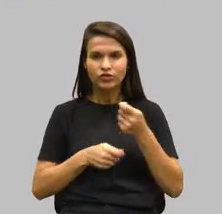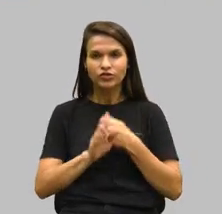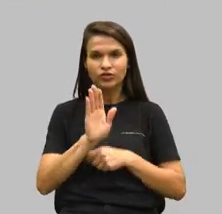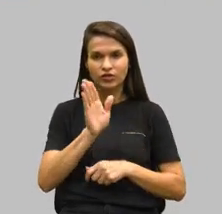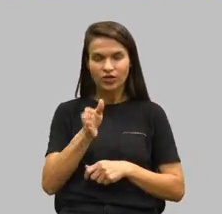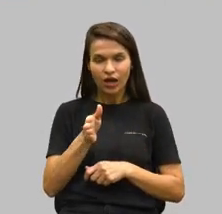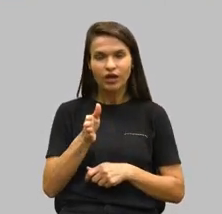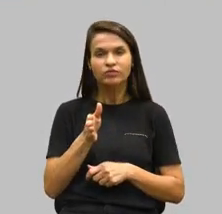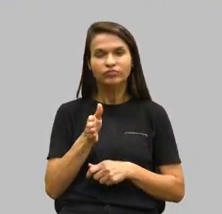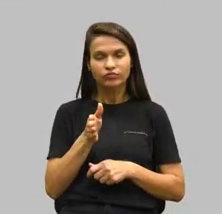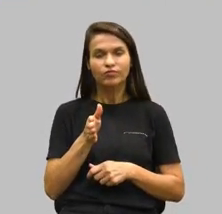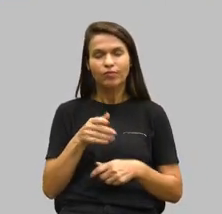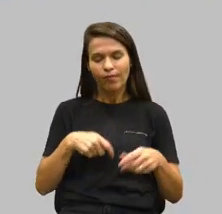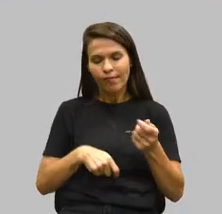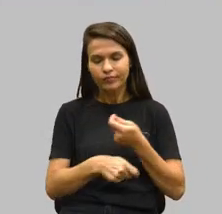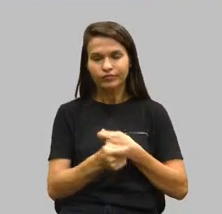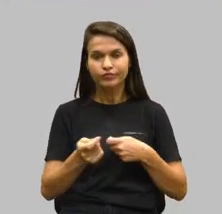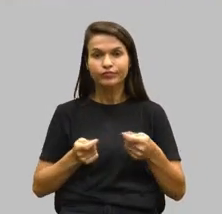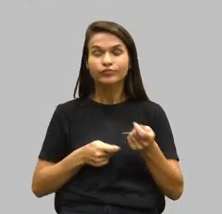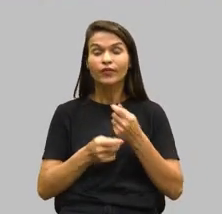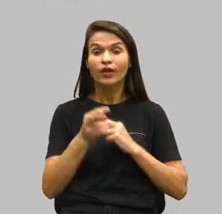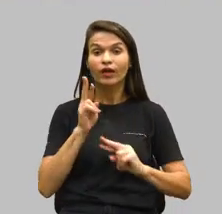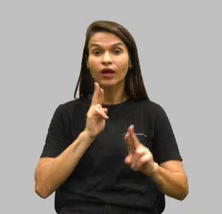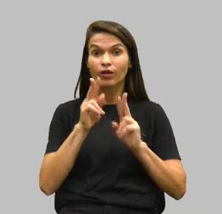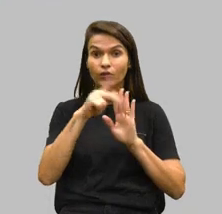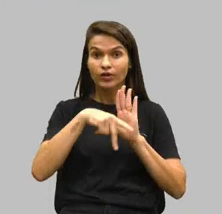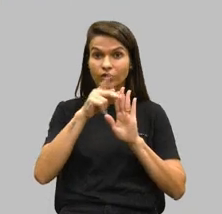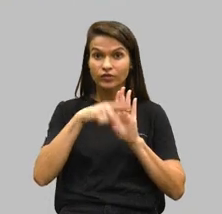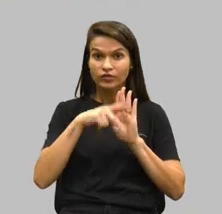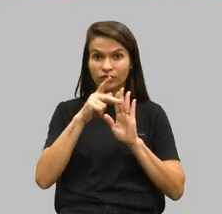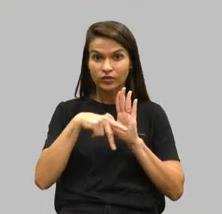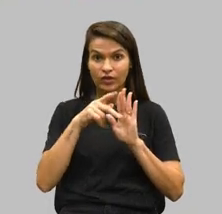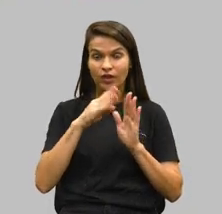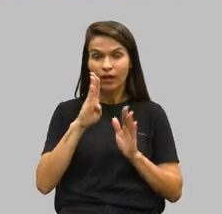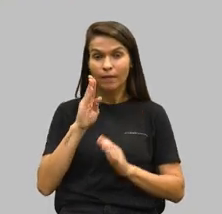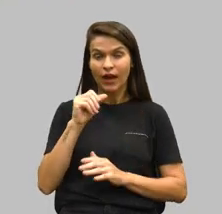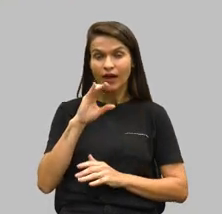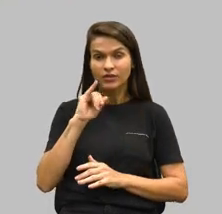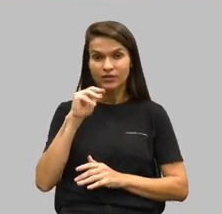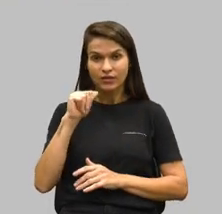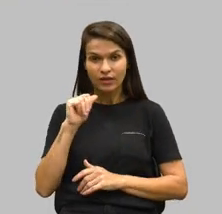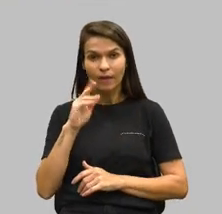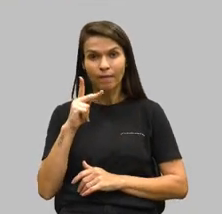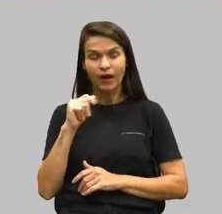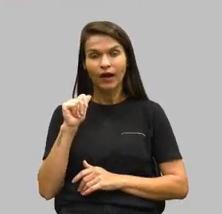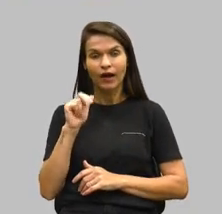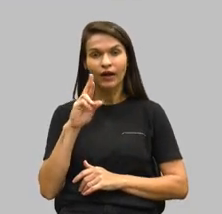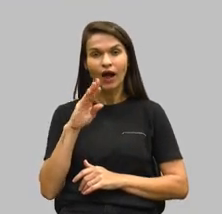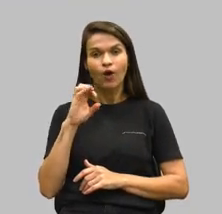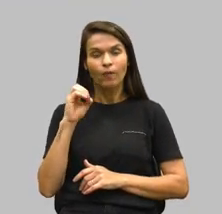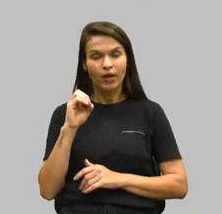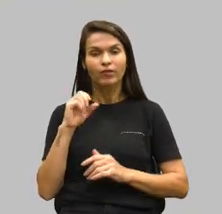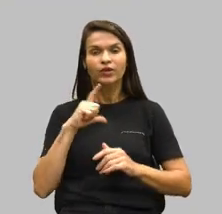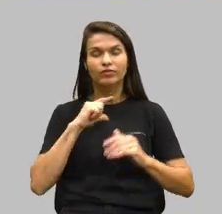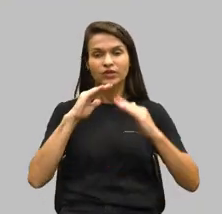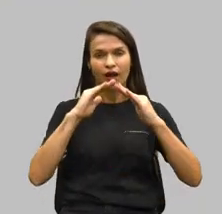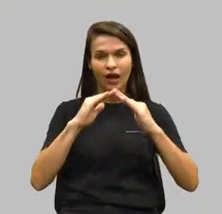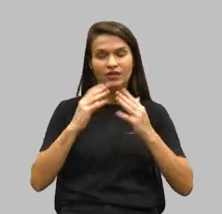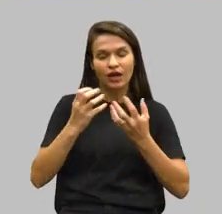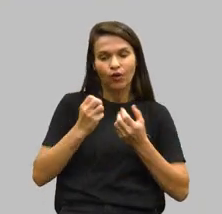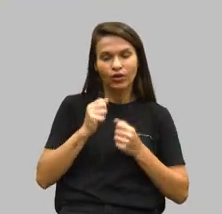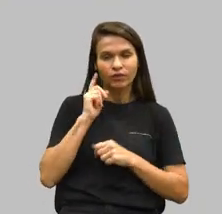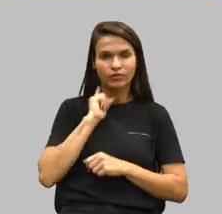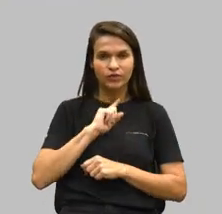articulação e em relação ao projeto da Bacia do paropeba e temos aqui a casa colle minas que está